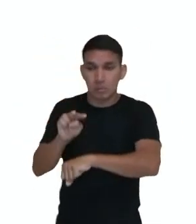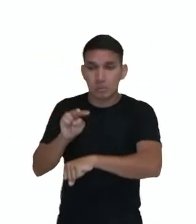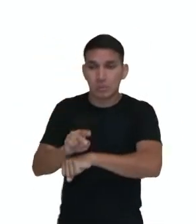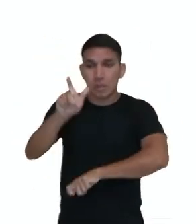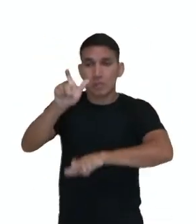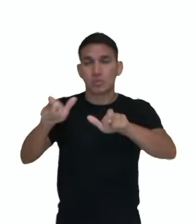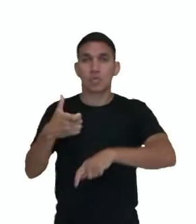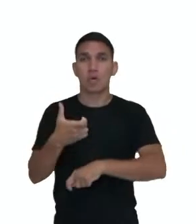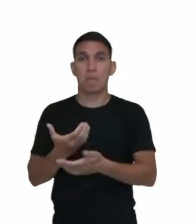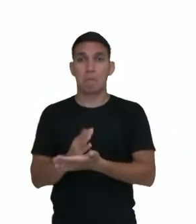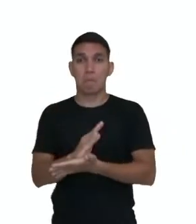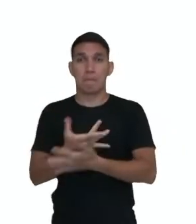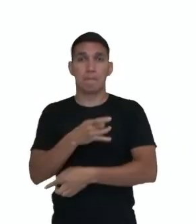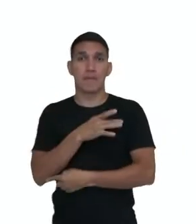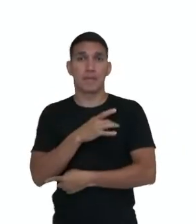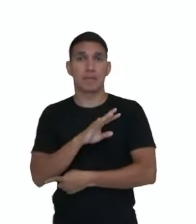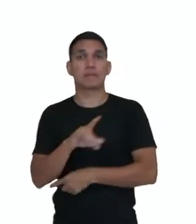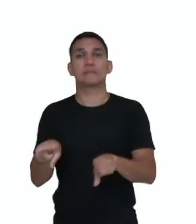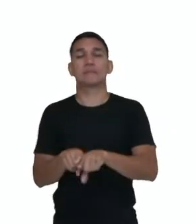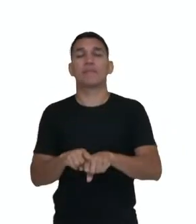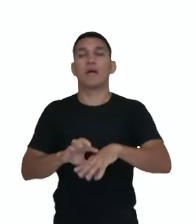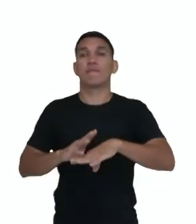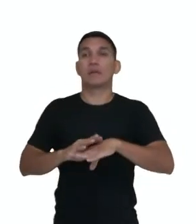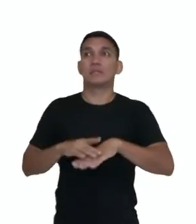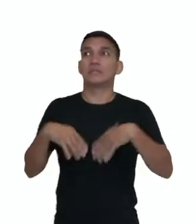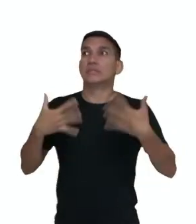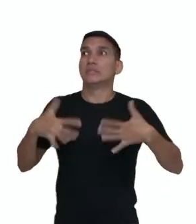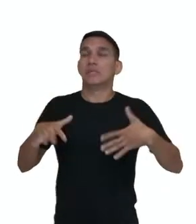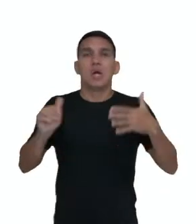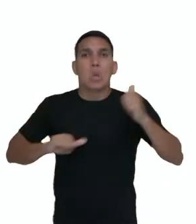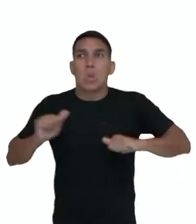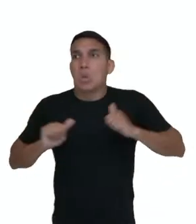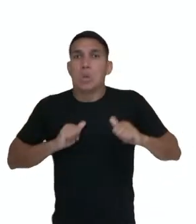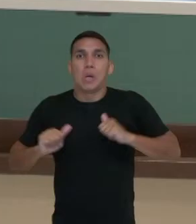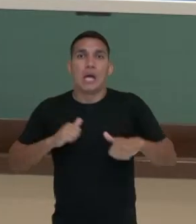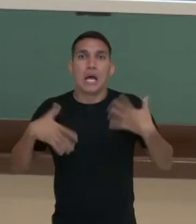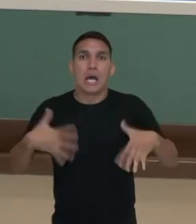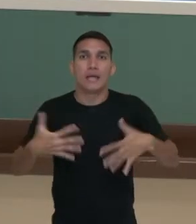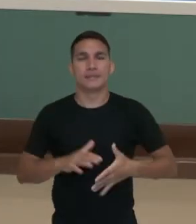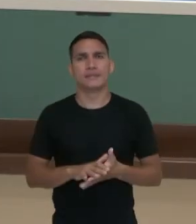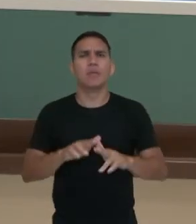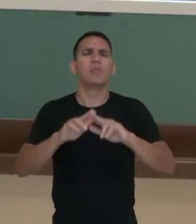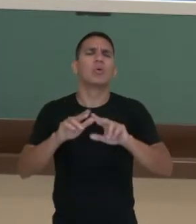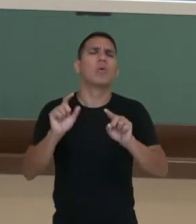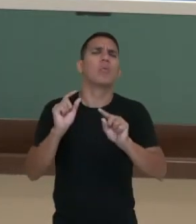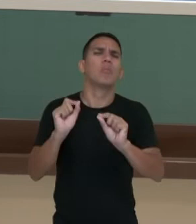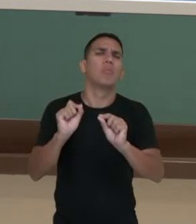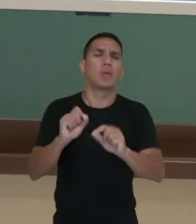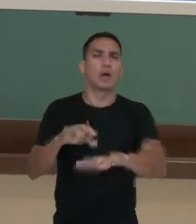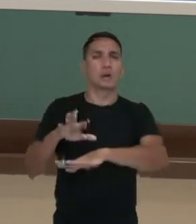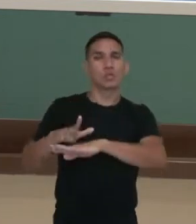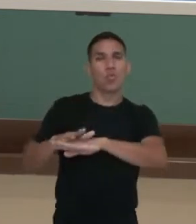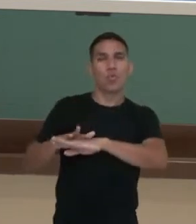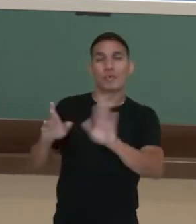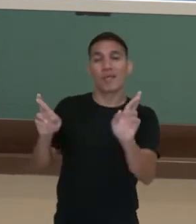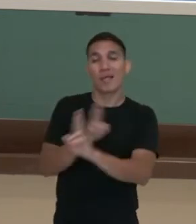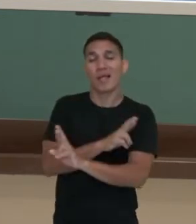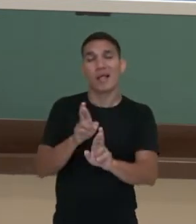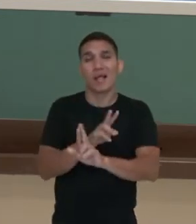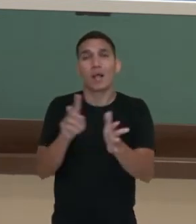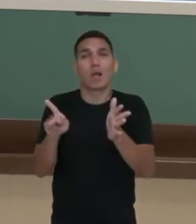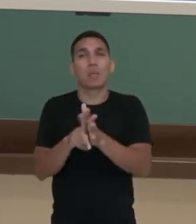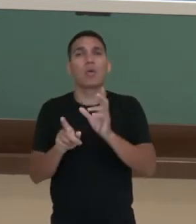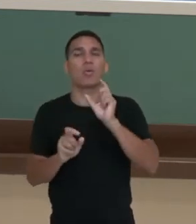e doenças relacionadas à ansiedade, por exemplo. Aquelas doenças, né, relacionadas principalmente